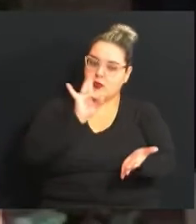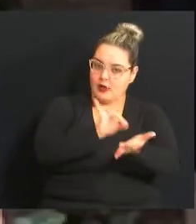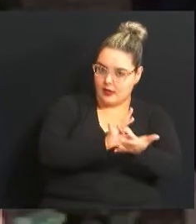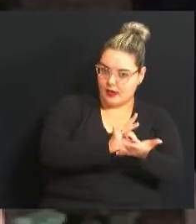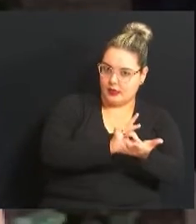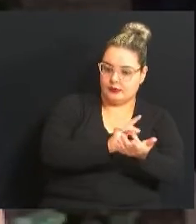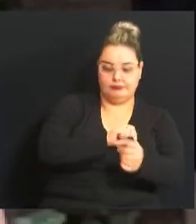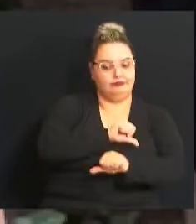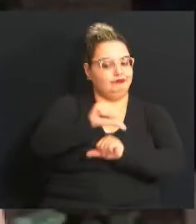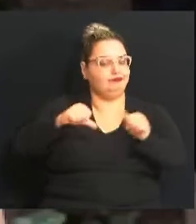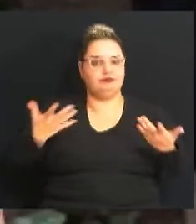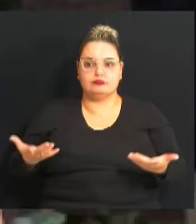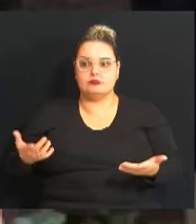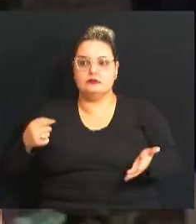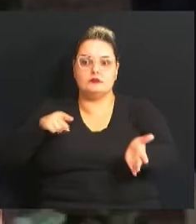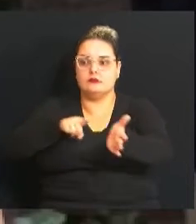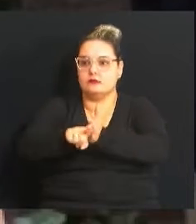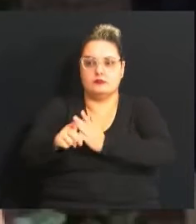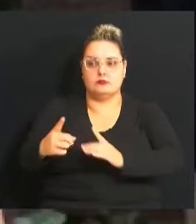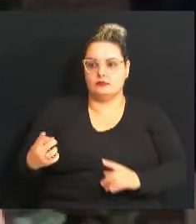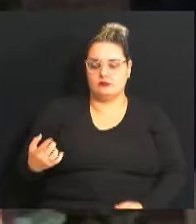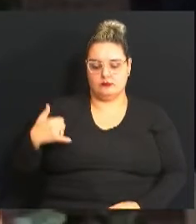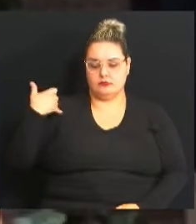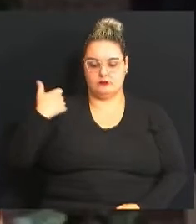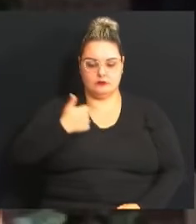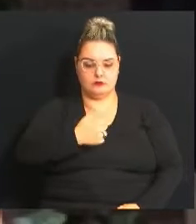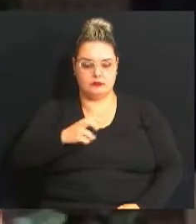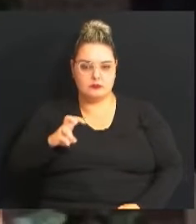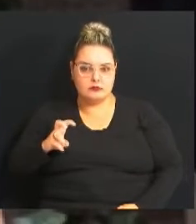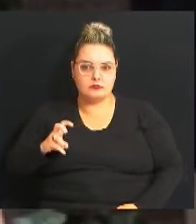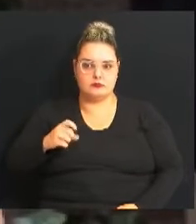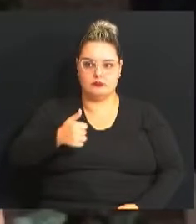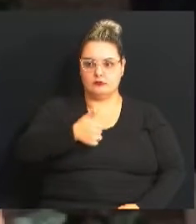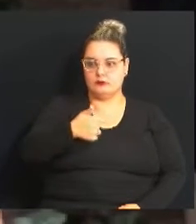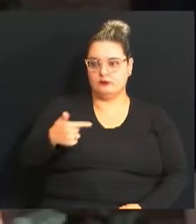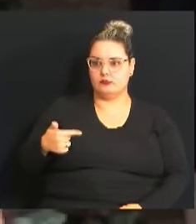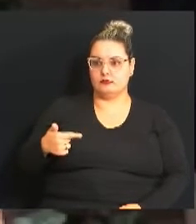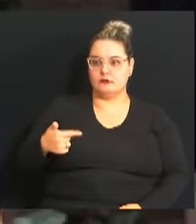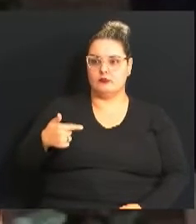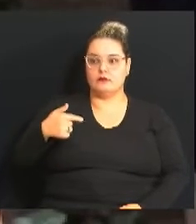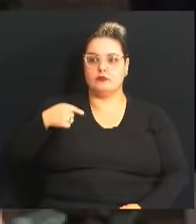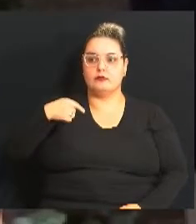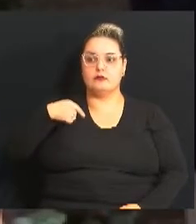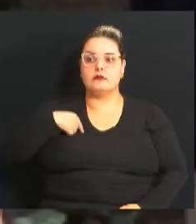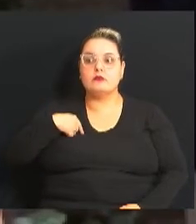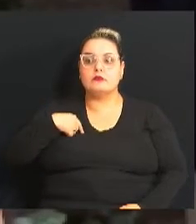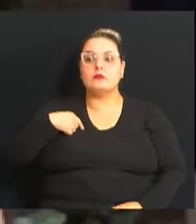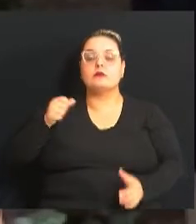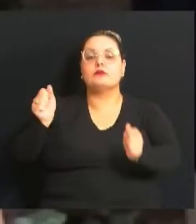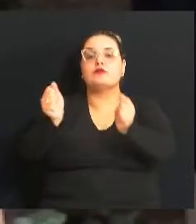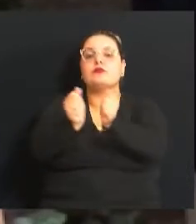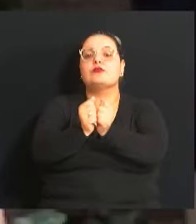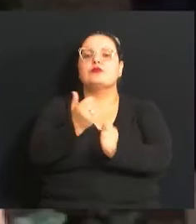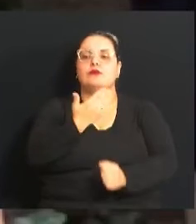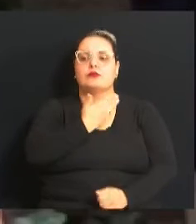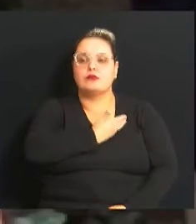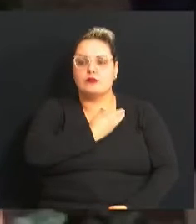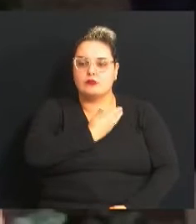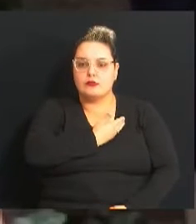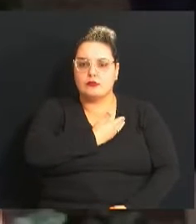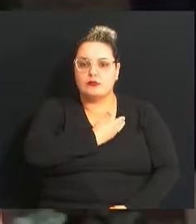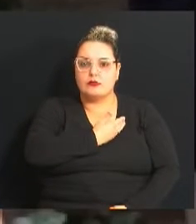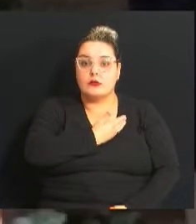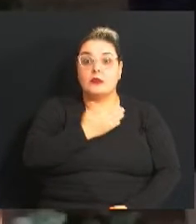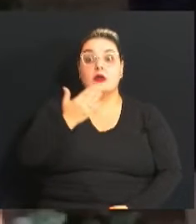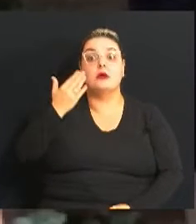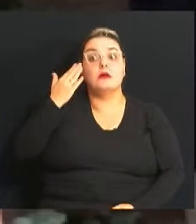para um paciente meu de 15, 17 anos, e ele me diz, eu estava com os meus amigos, mas eu sei que ele estava